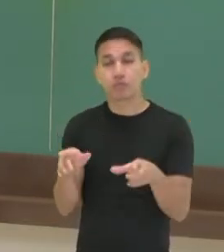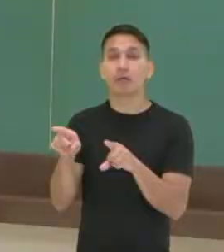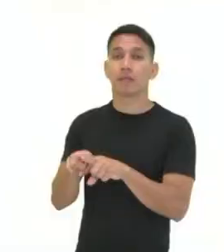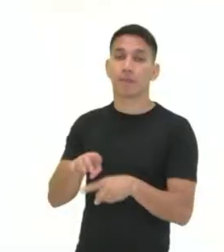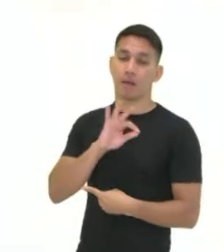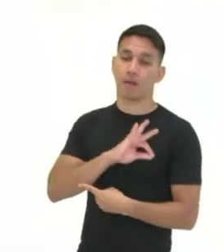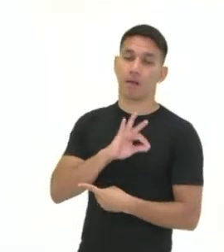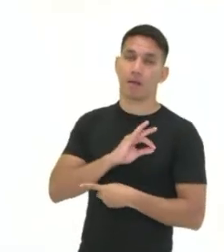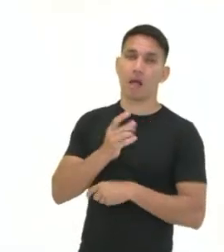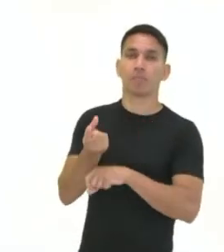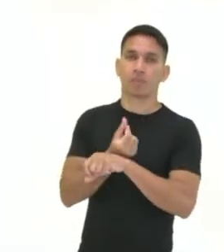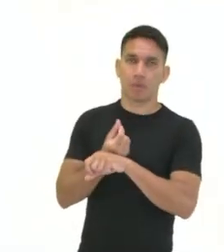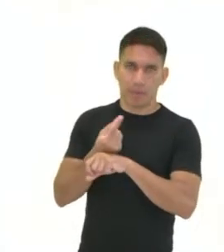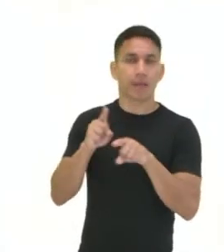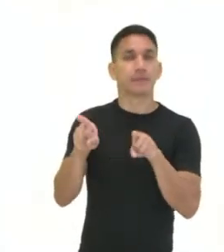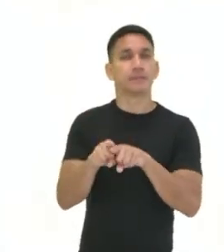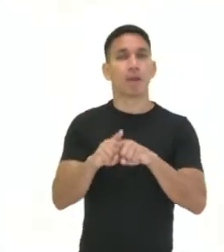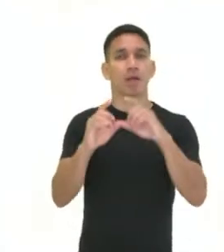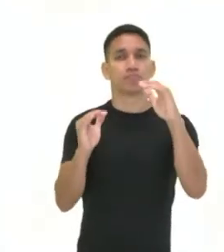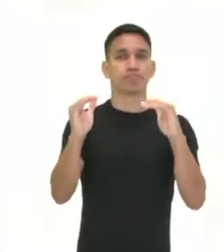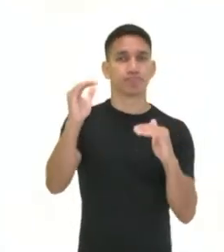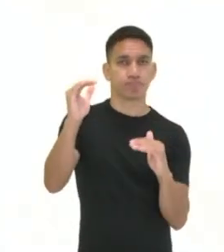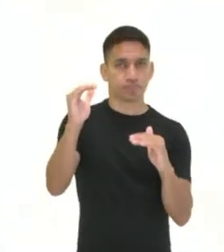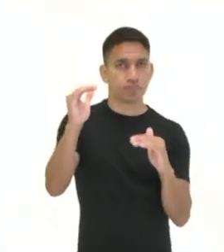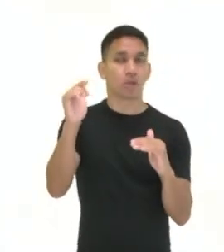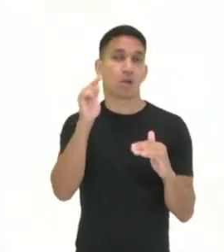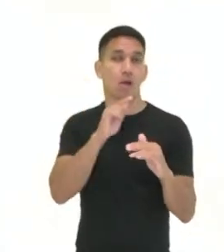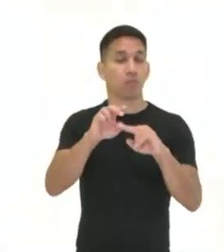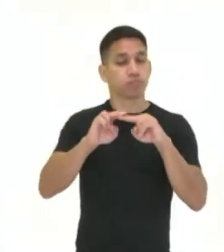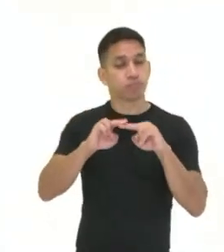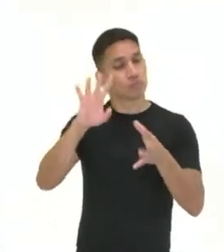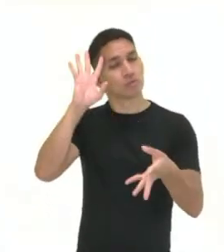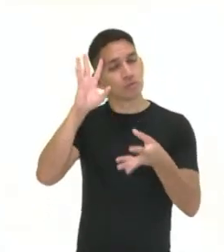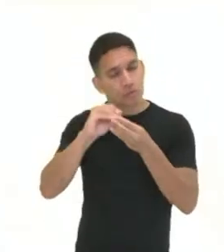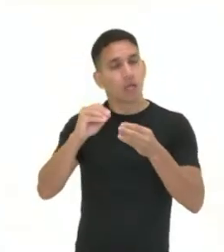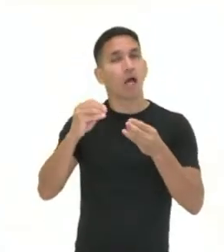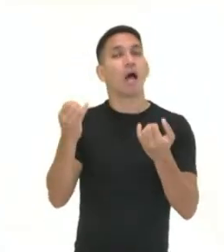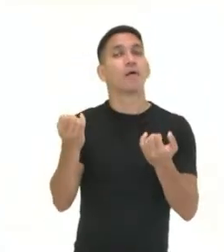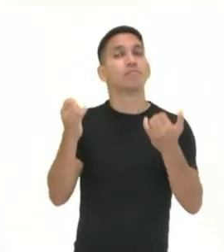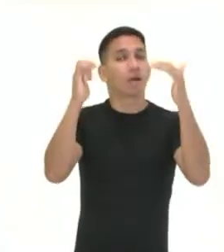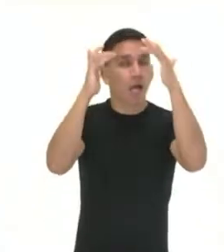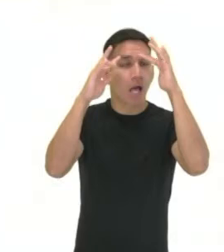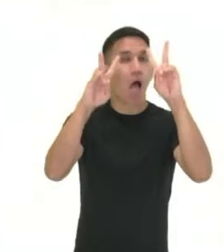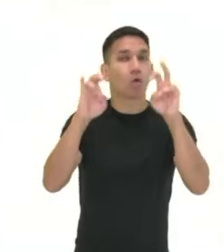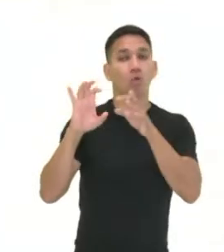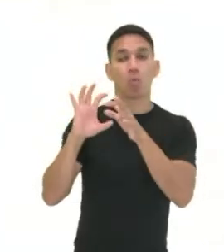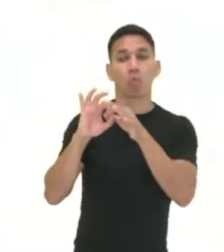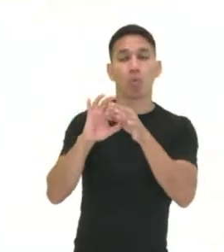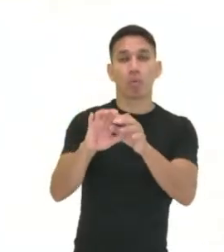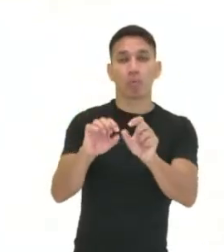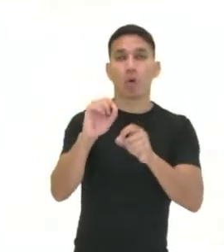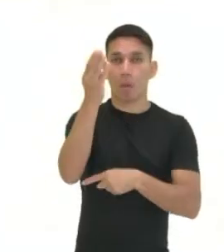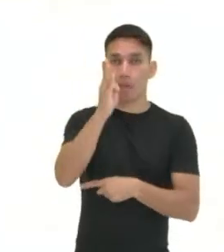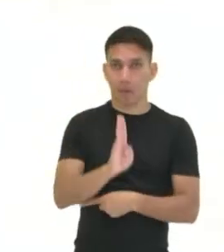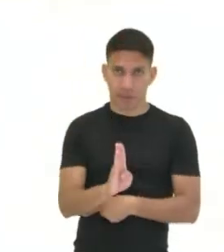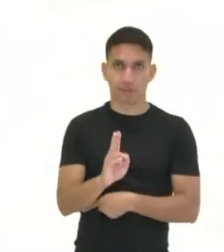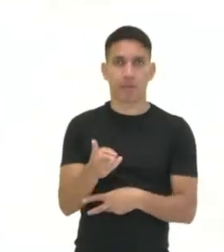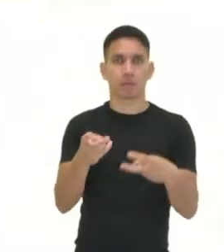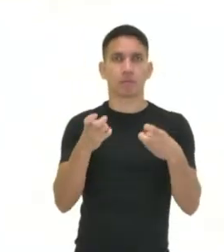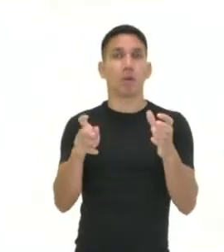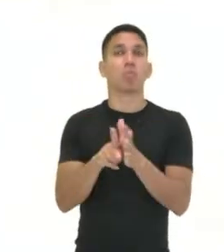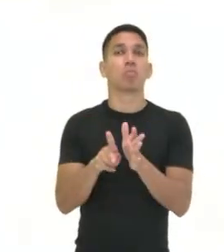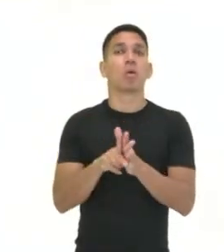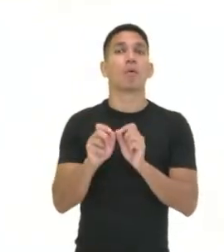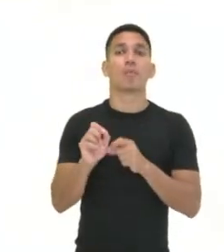capitalismo, suas desigualdades. E para isso é importante refletir sobre o contexto brasileiro, observando então taxas de ocupação